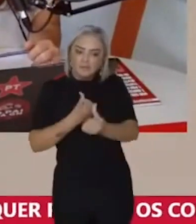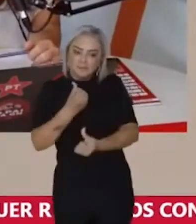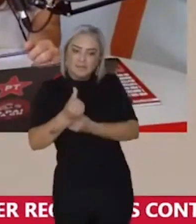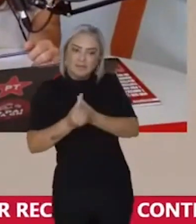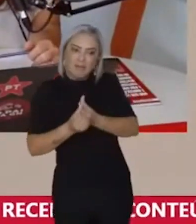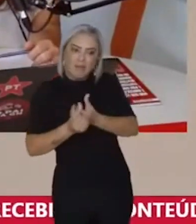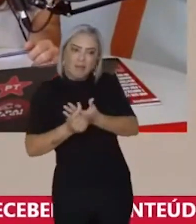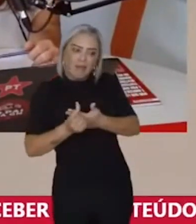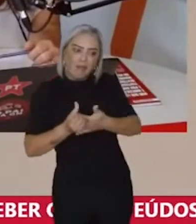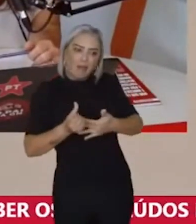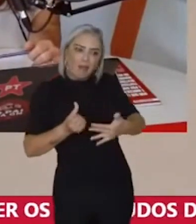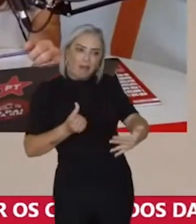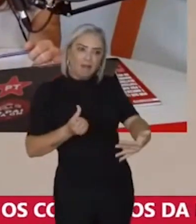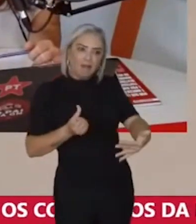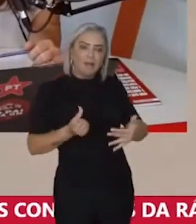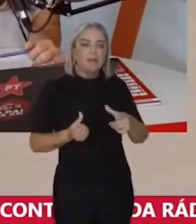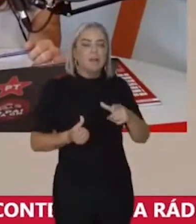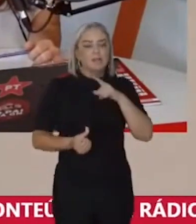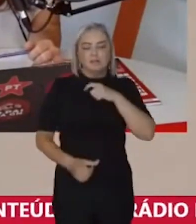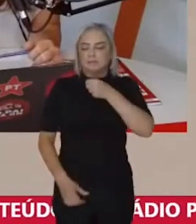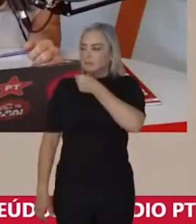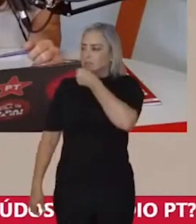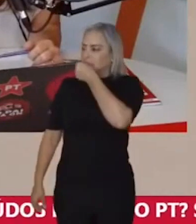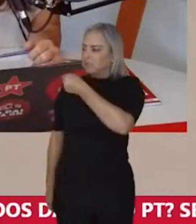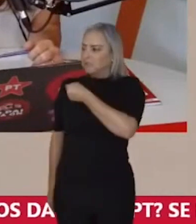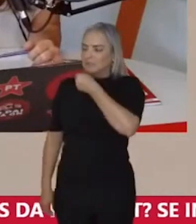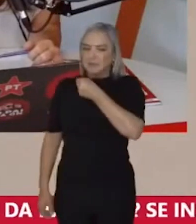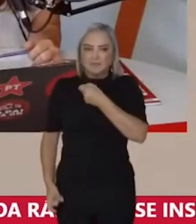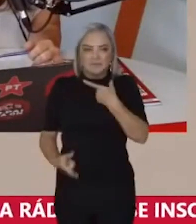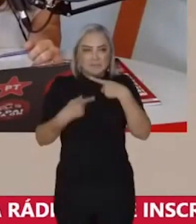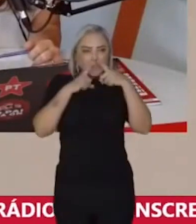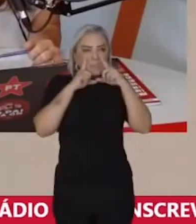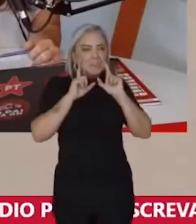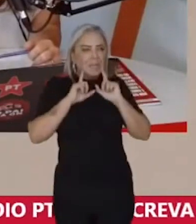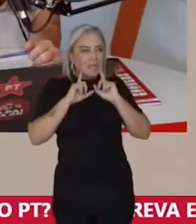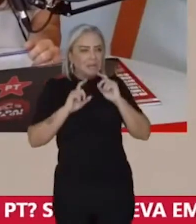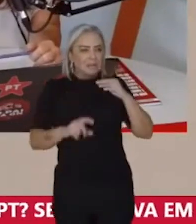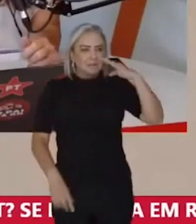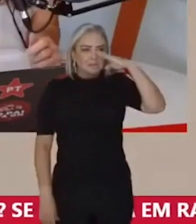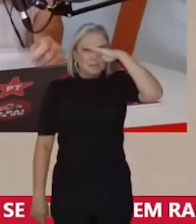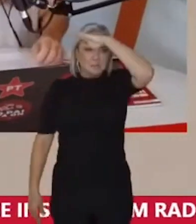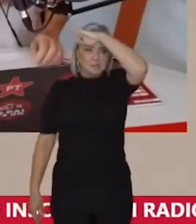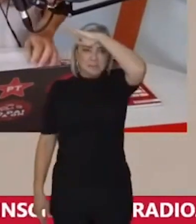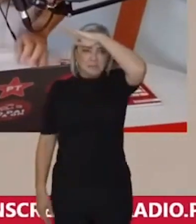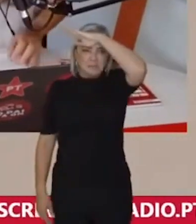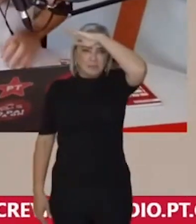todo. Então, quando teve aquela entrevista drástica do presidente Bolsonaro,